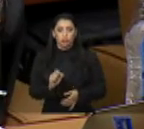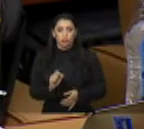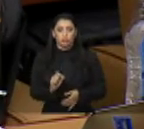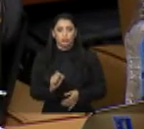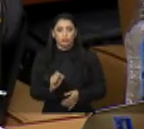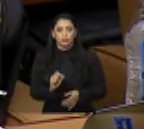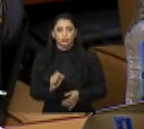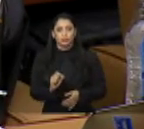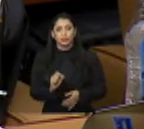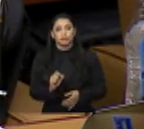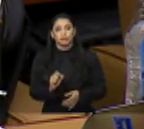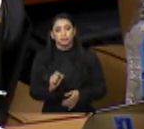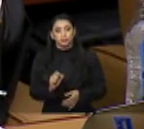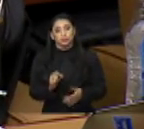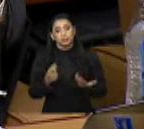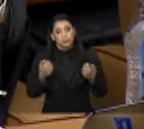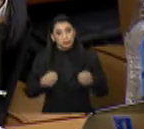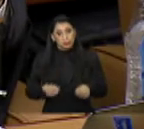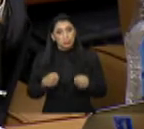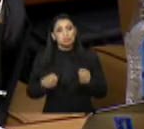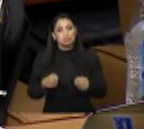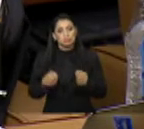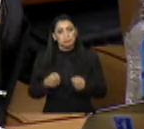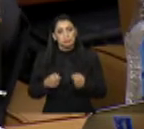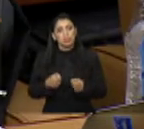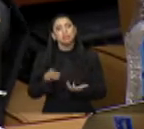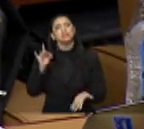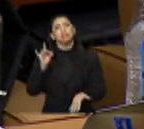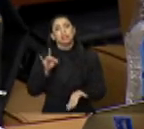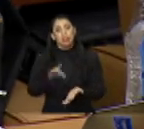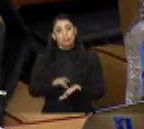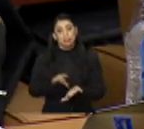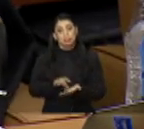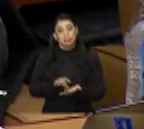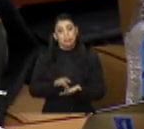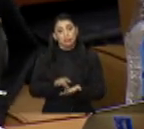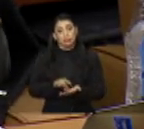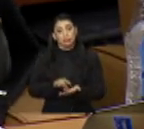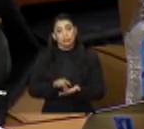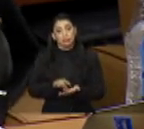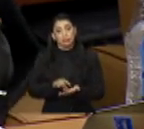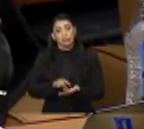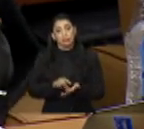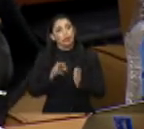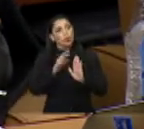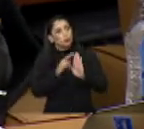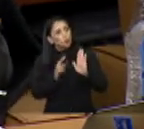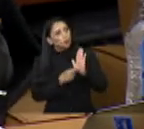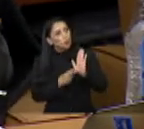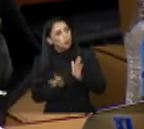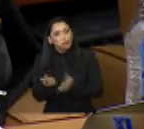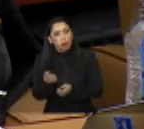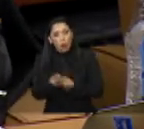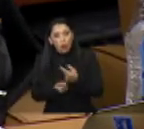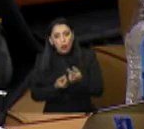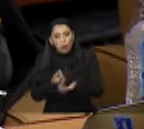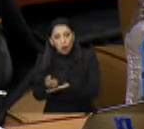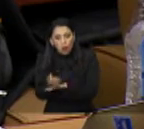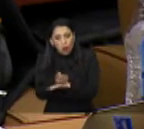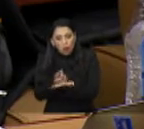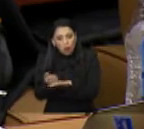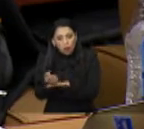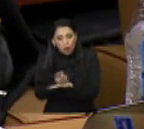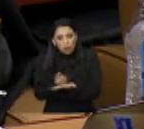porque ele precisa ser essa efetivação ponderada com normas orçamentárias ou com outros